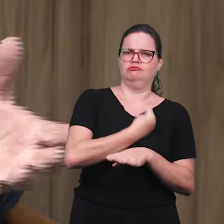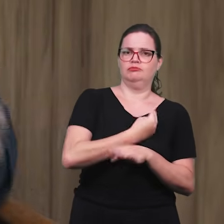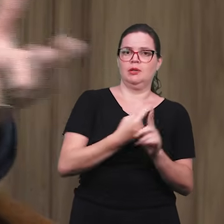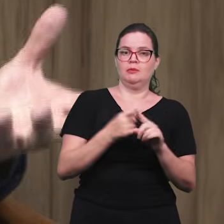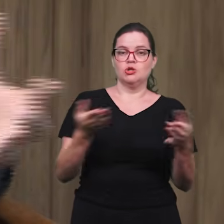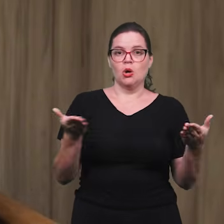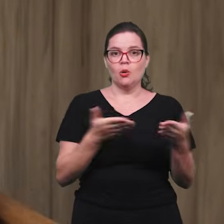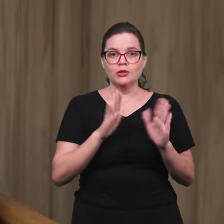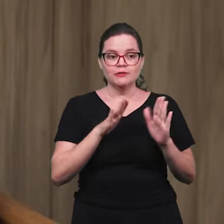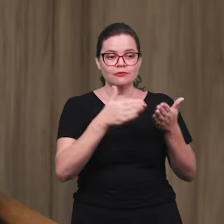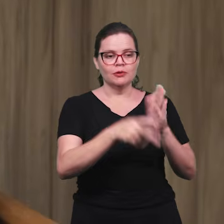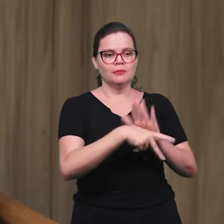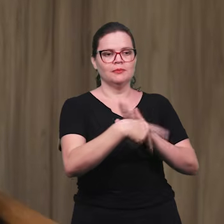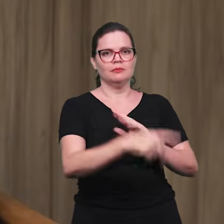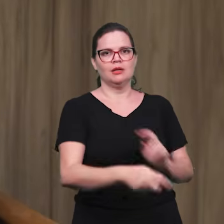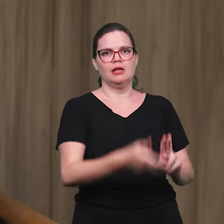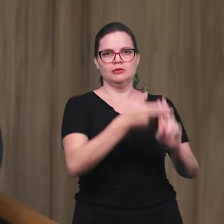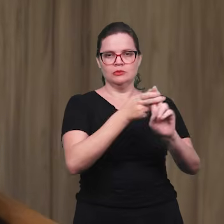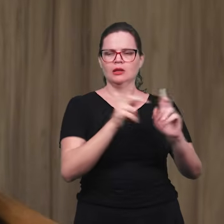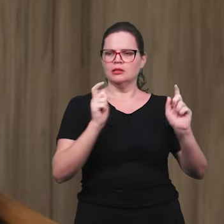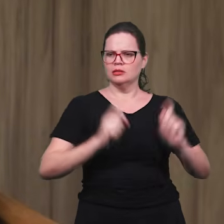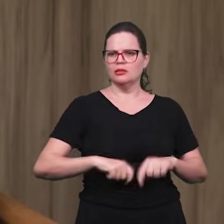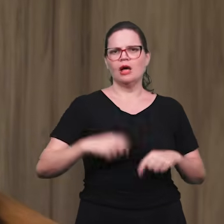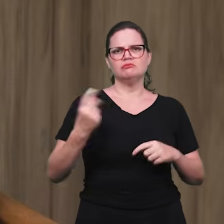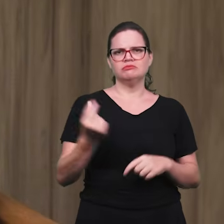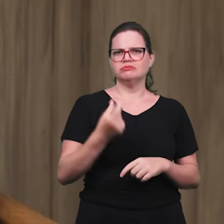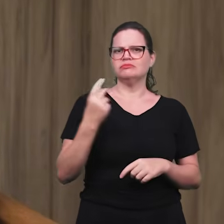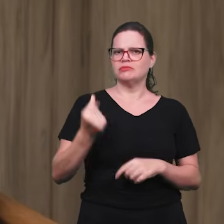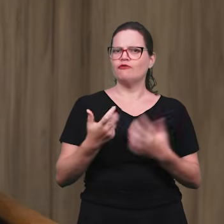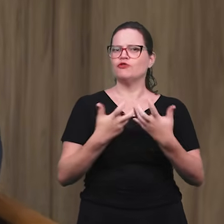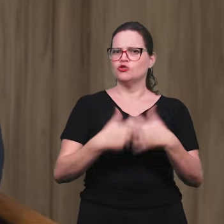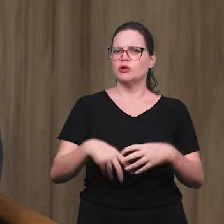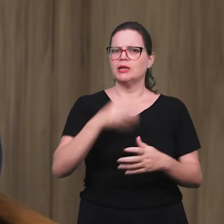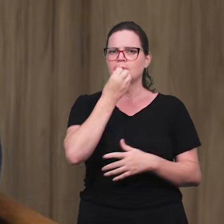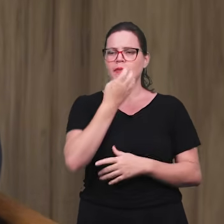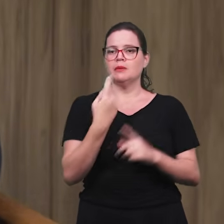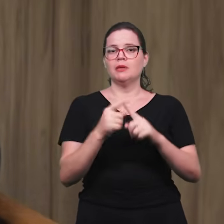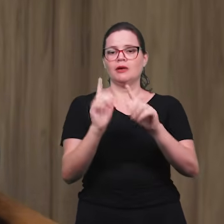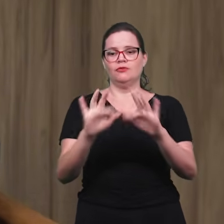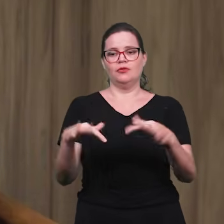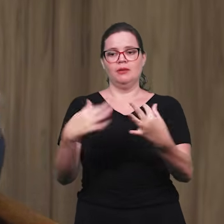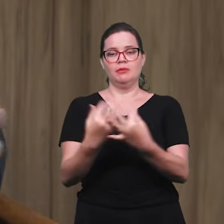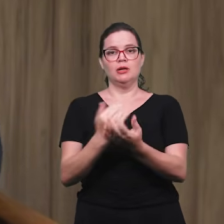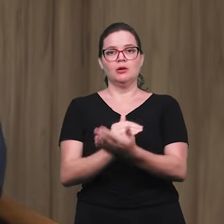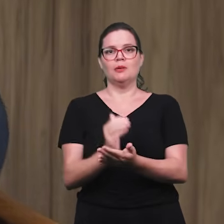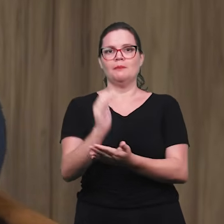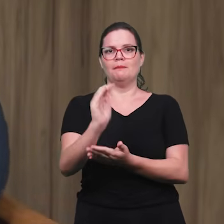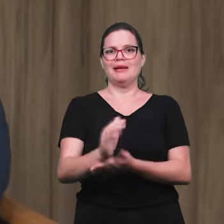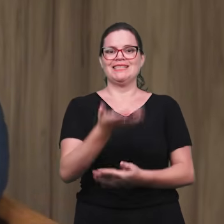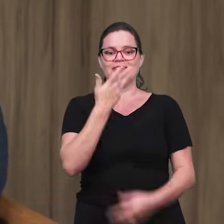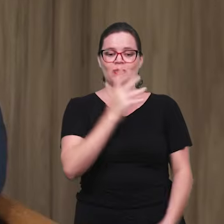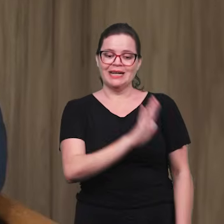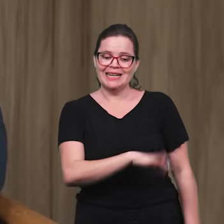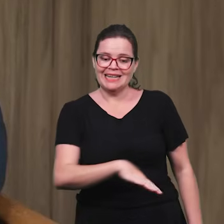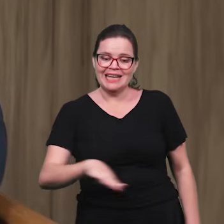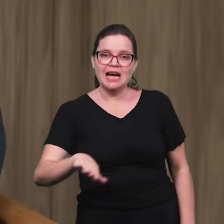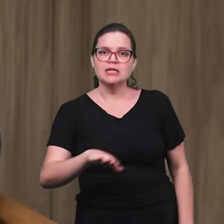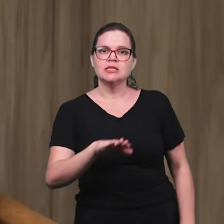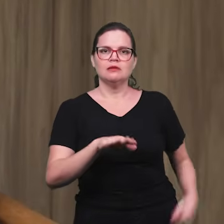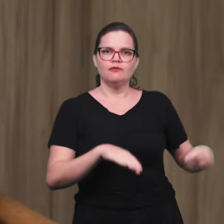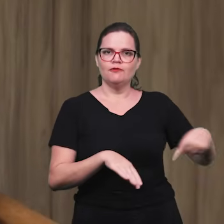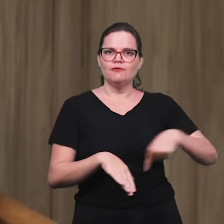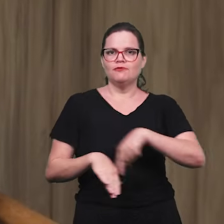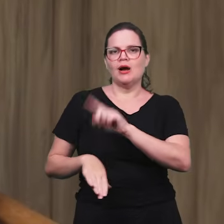é exclusivo hoje do SUS, que funciona há bastante tempo e essas famílias já começam a ter acompanhamento desde criança.